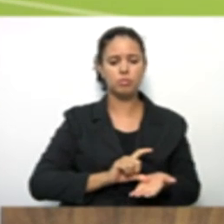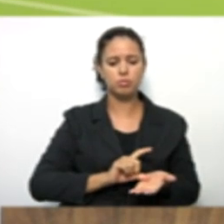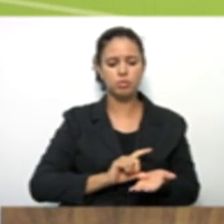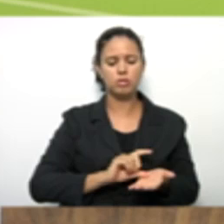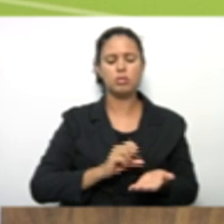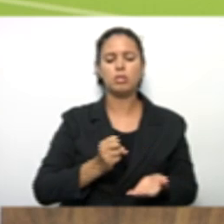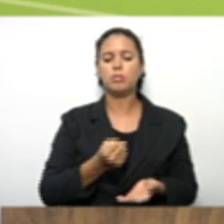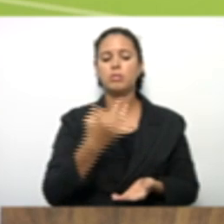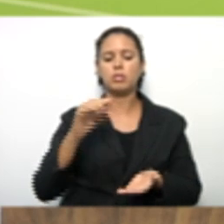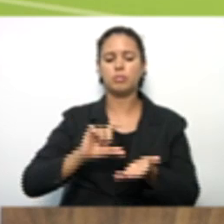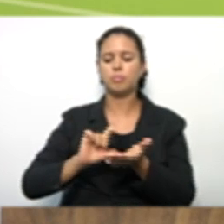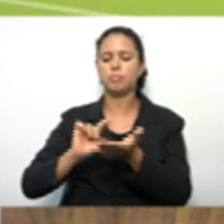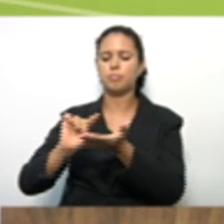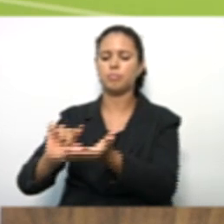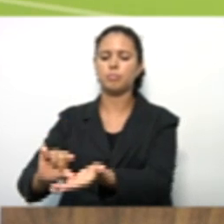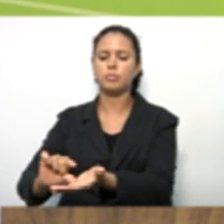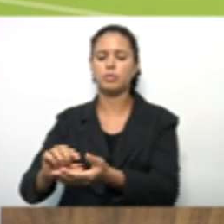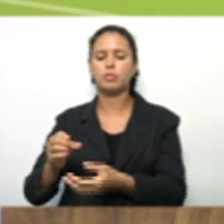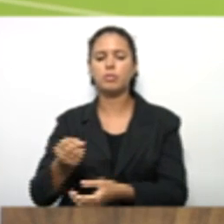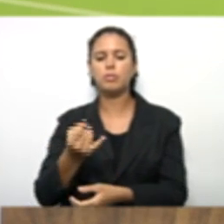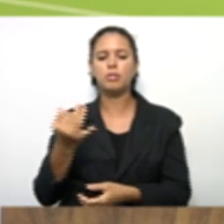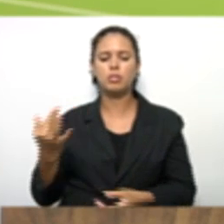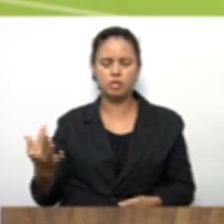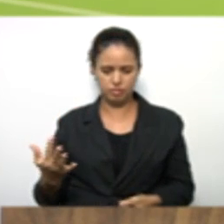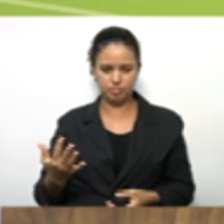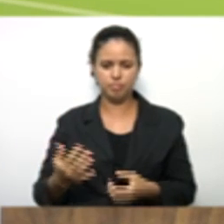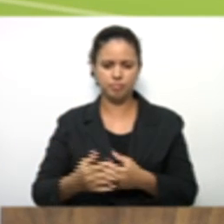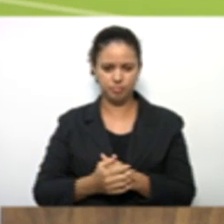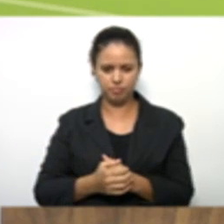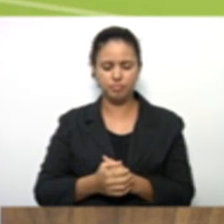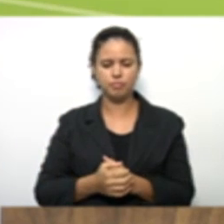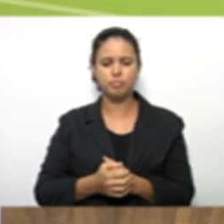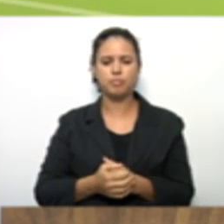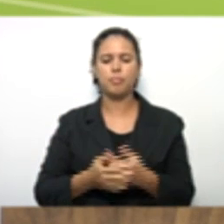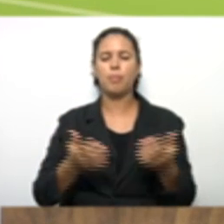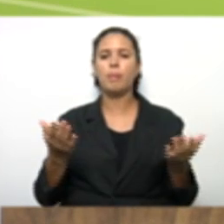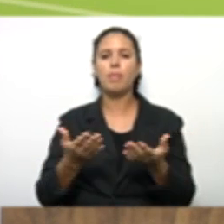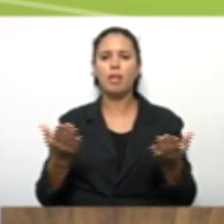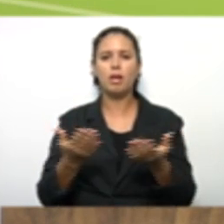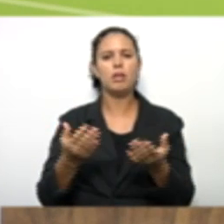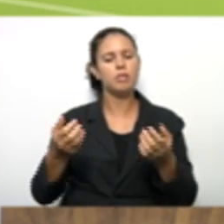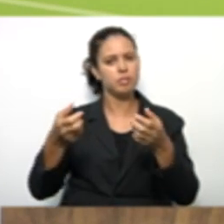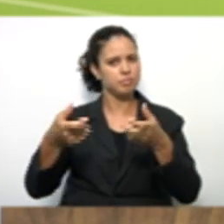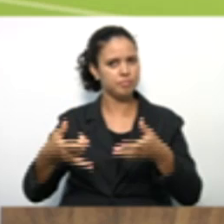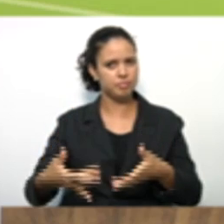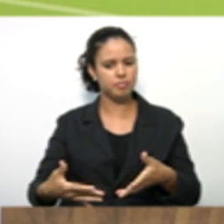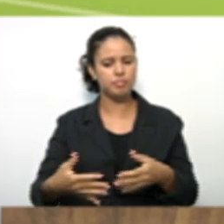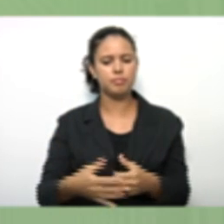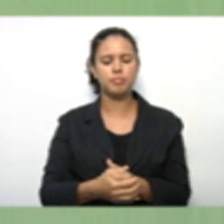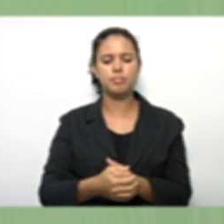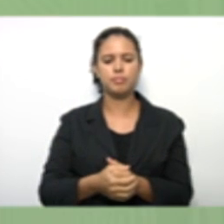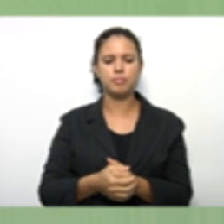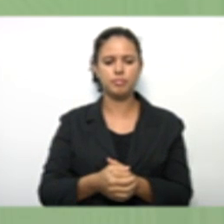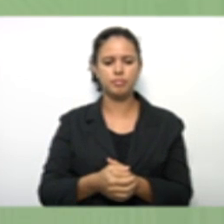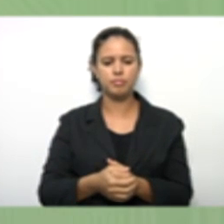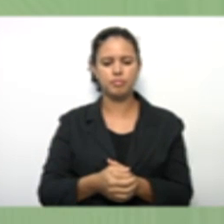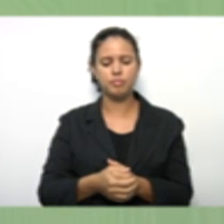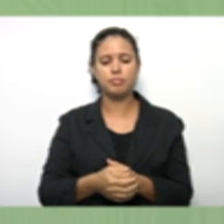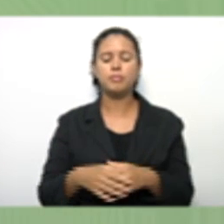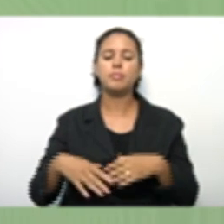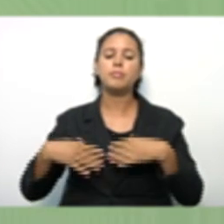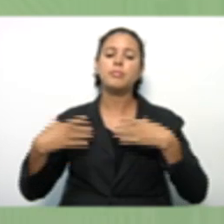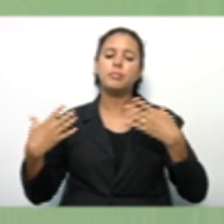saiu, né? E como que nós podemos, o que podemos visualizar através disso, professora? Então, nós